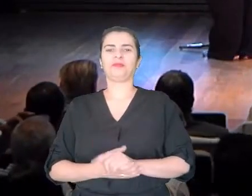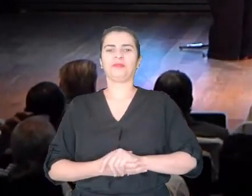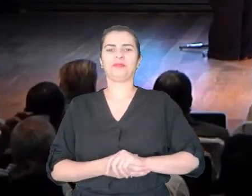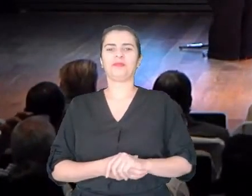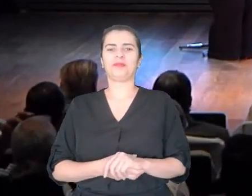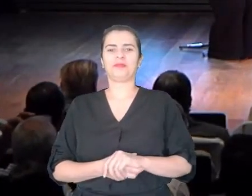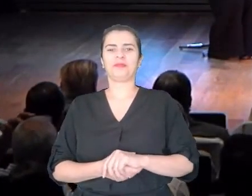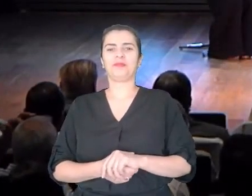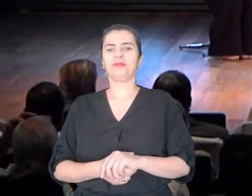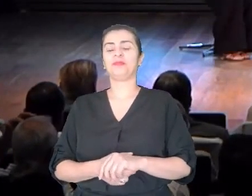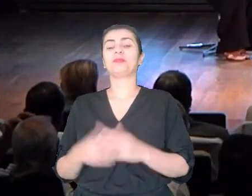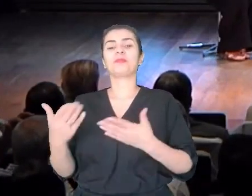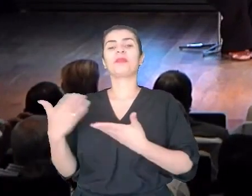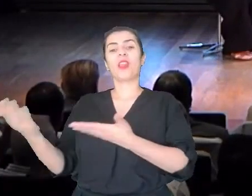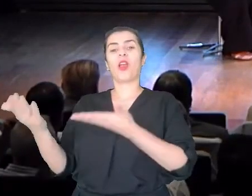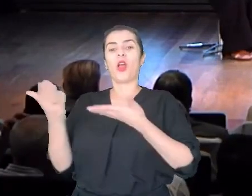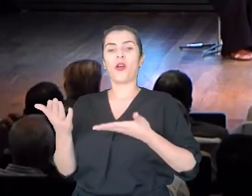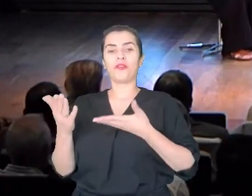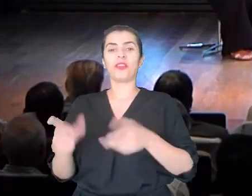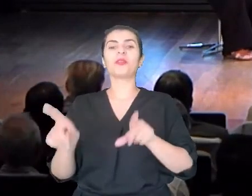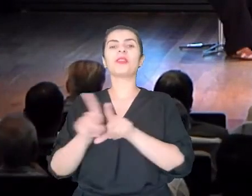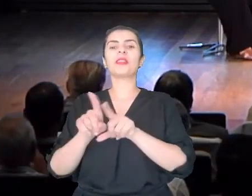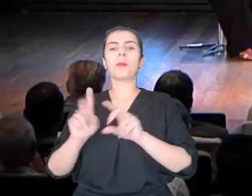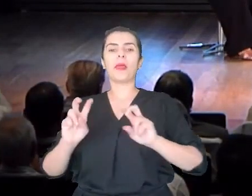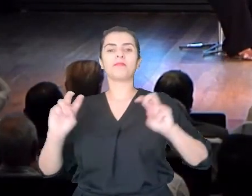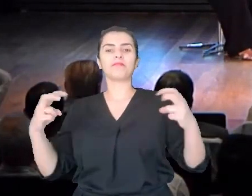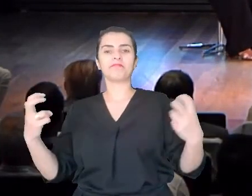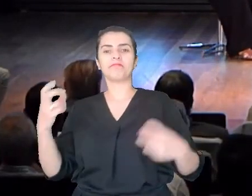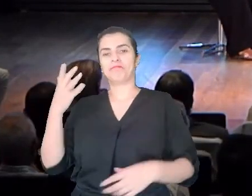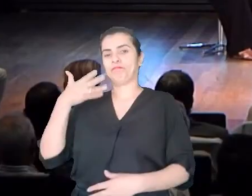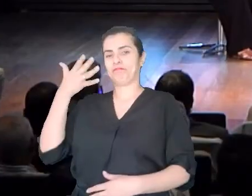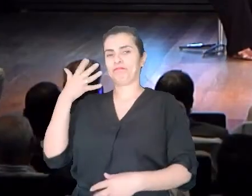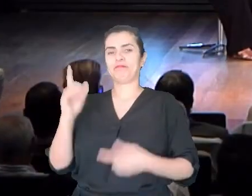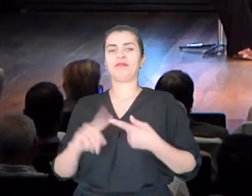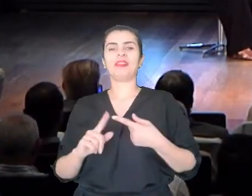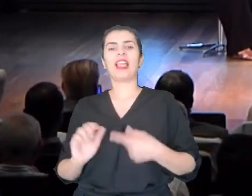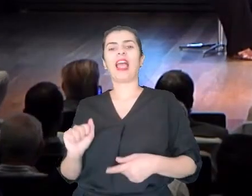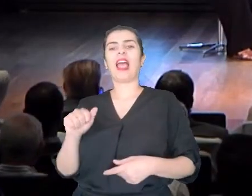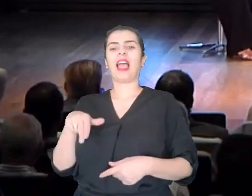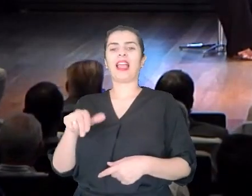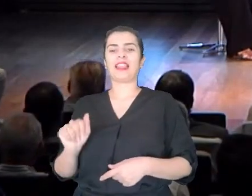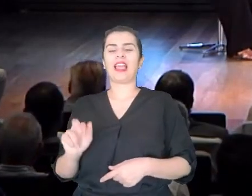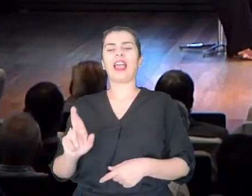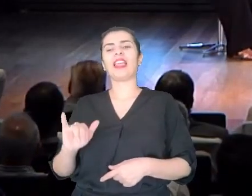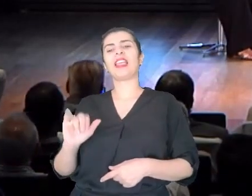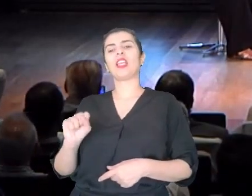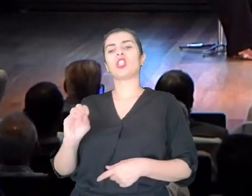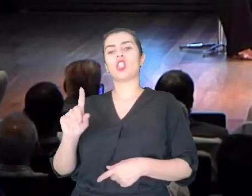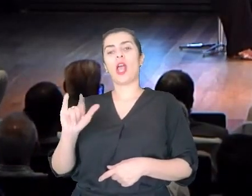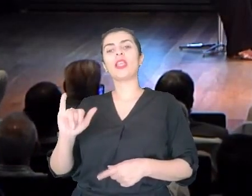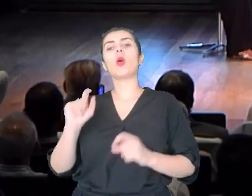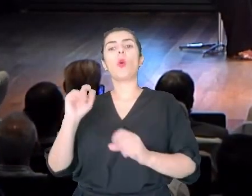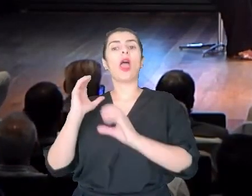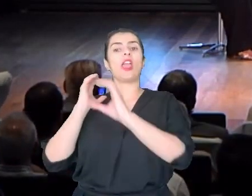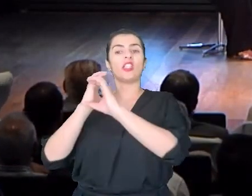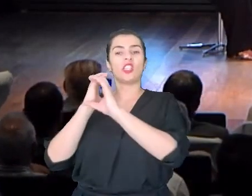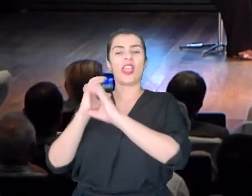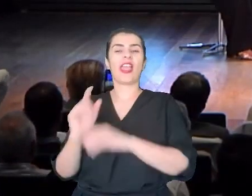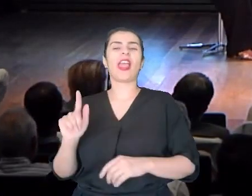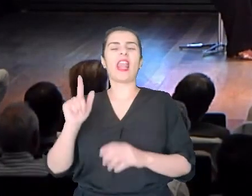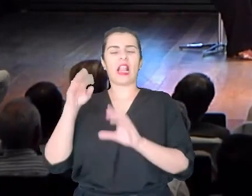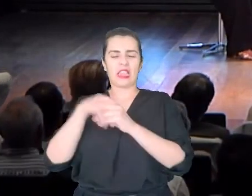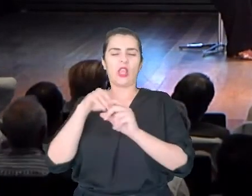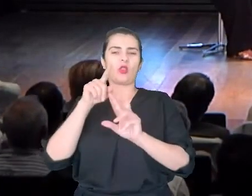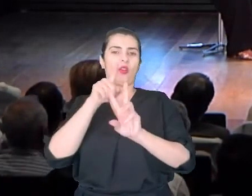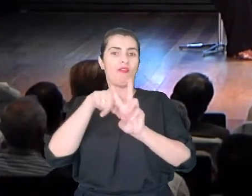E convido ao palco os painelistas Ana Rissoli, que é engenheira geotécnica master na Vale,